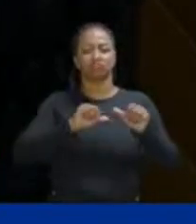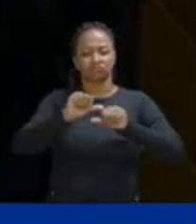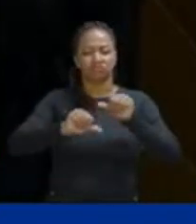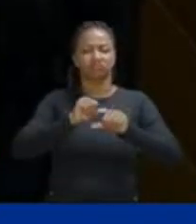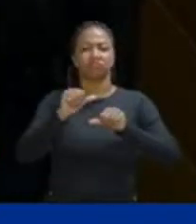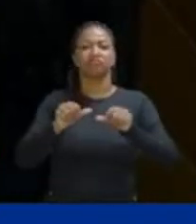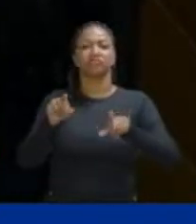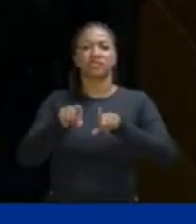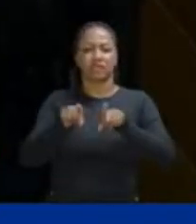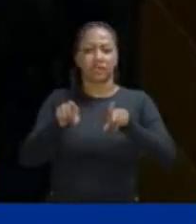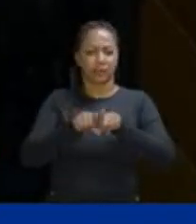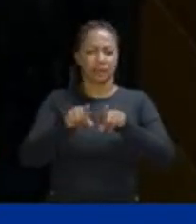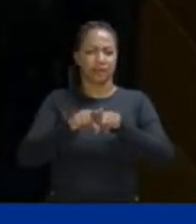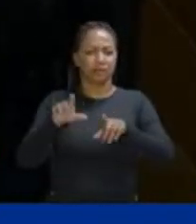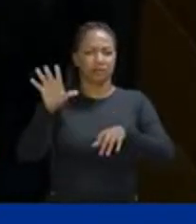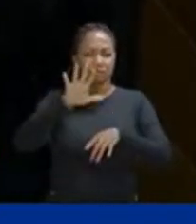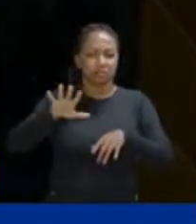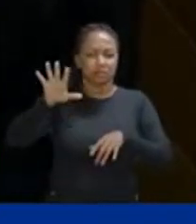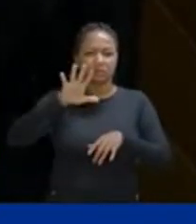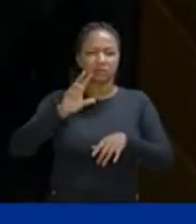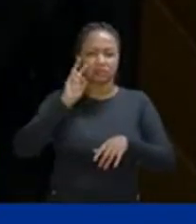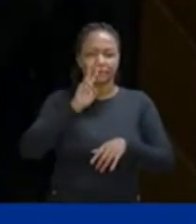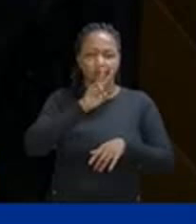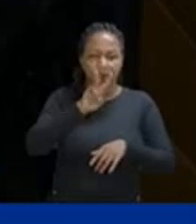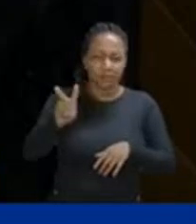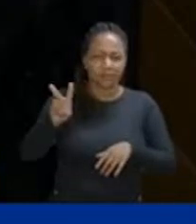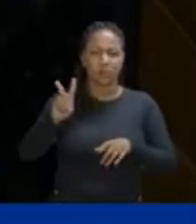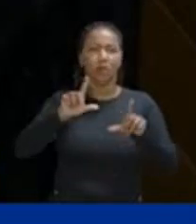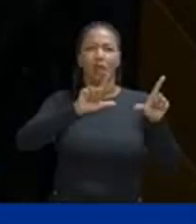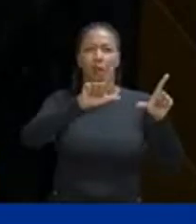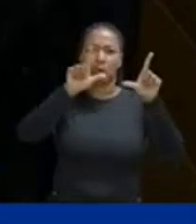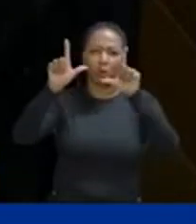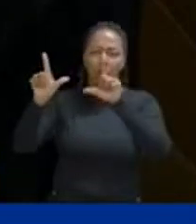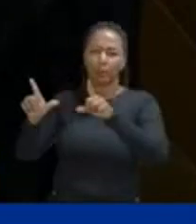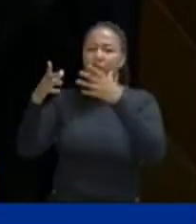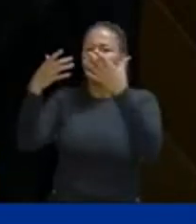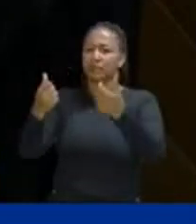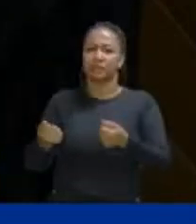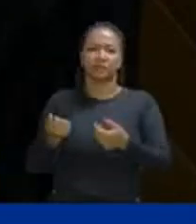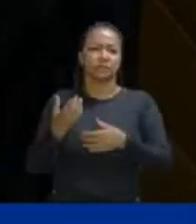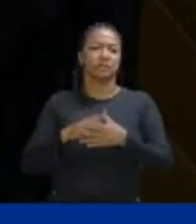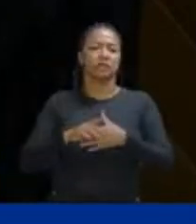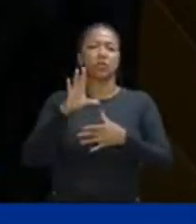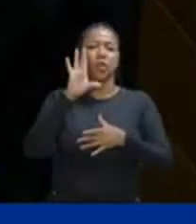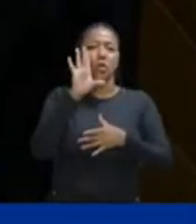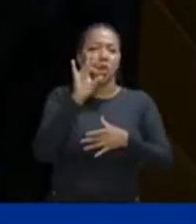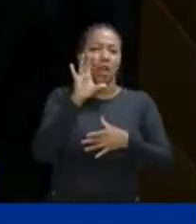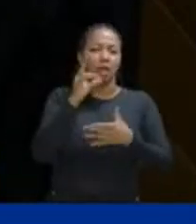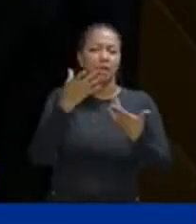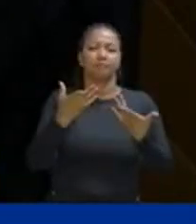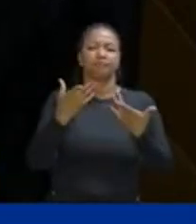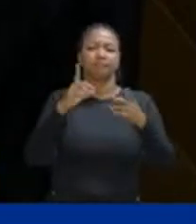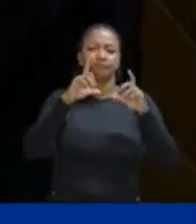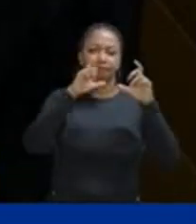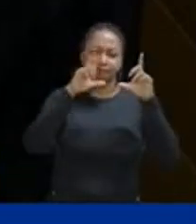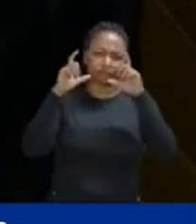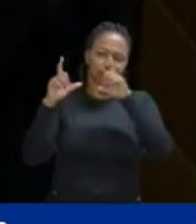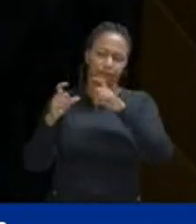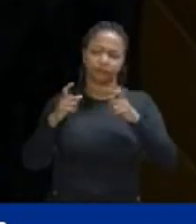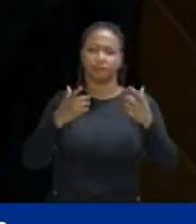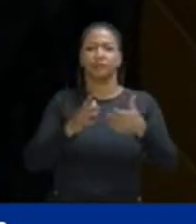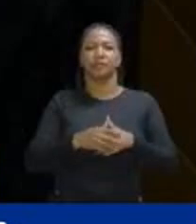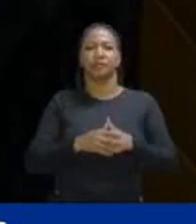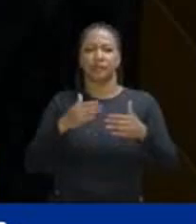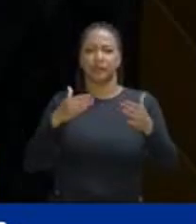que dê o efeito visual de outdoor. E não é permitido colar a propaganda de forma que